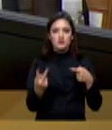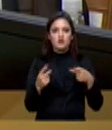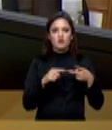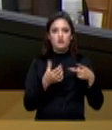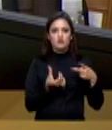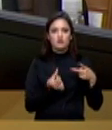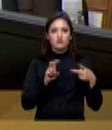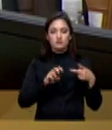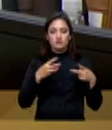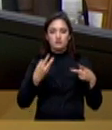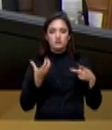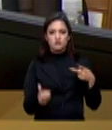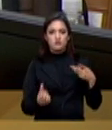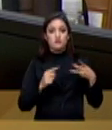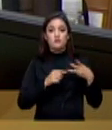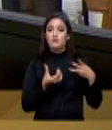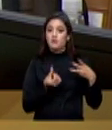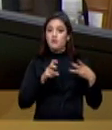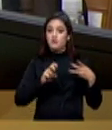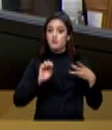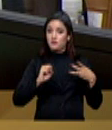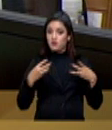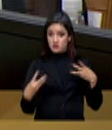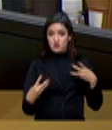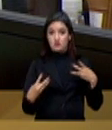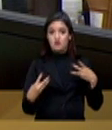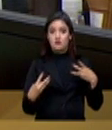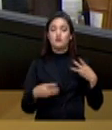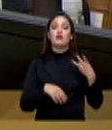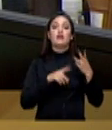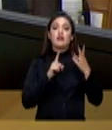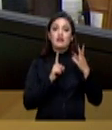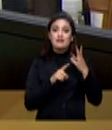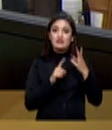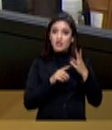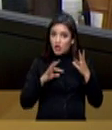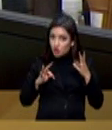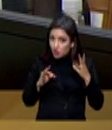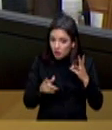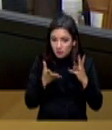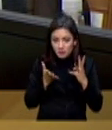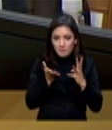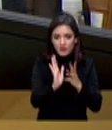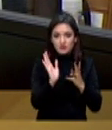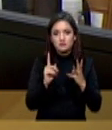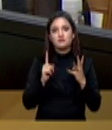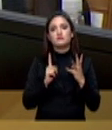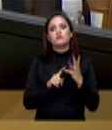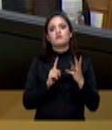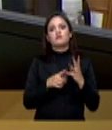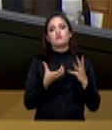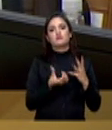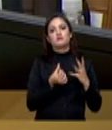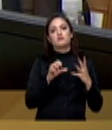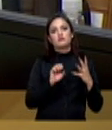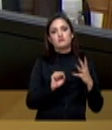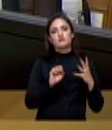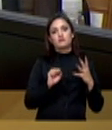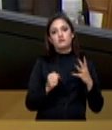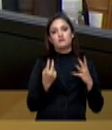265 3583 e integralmente procedente a ação